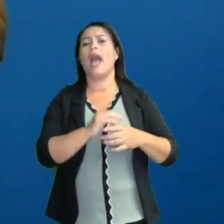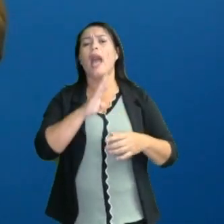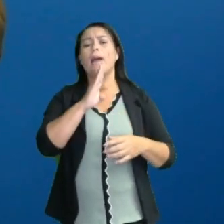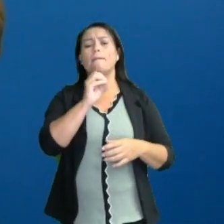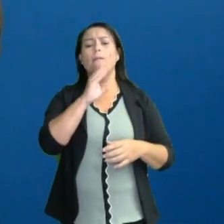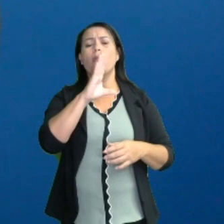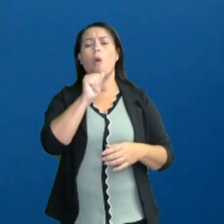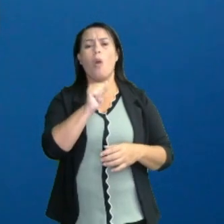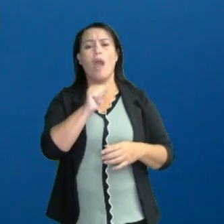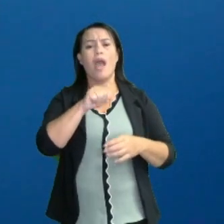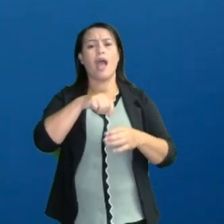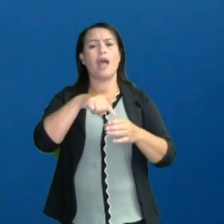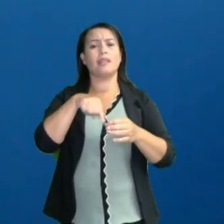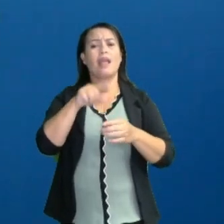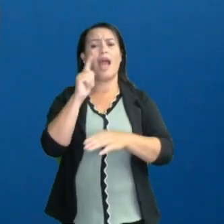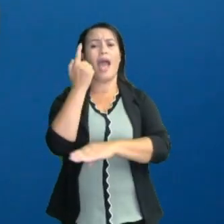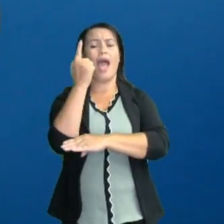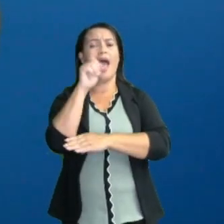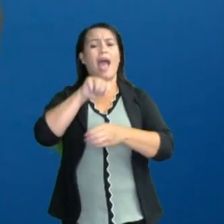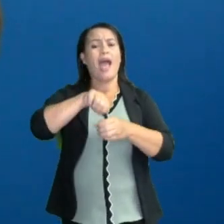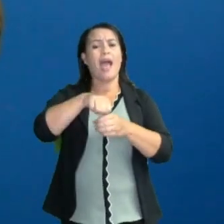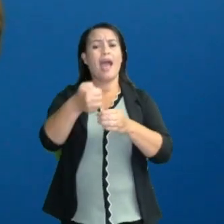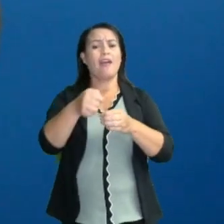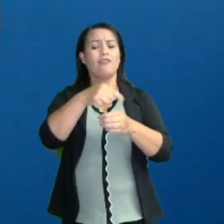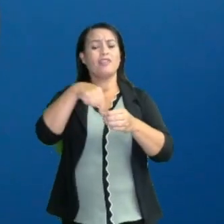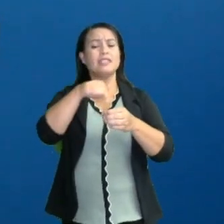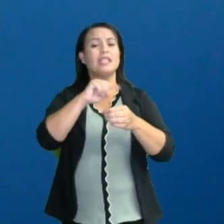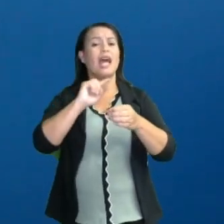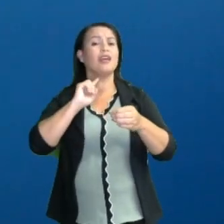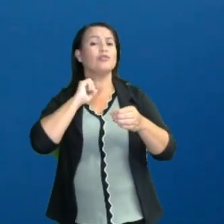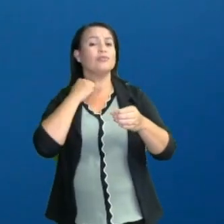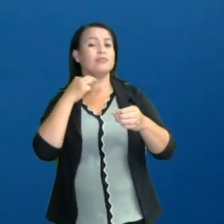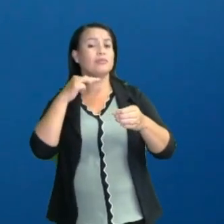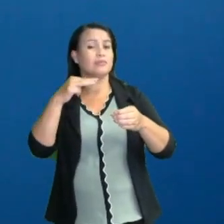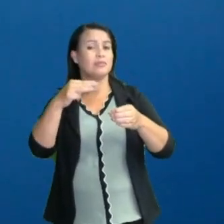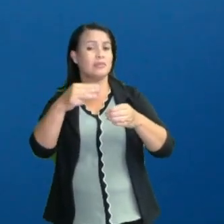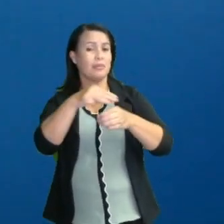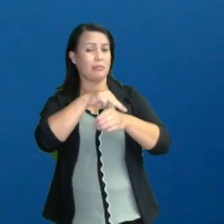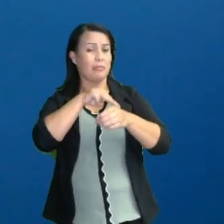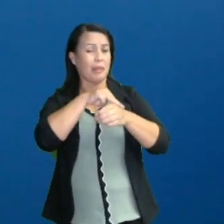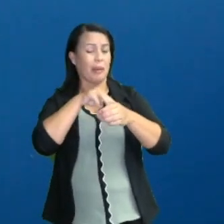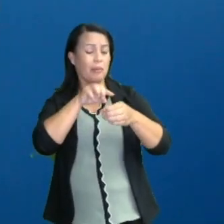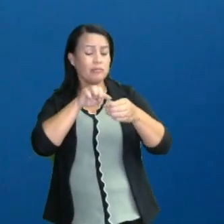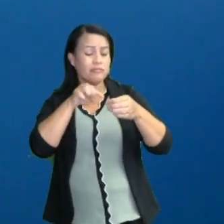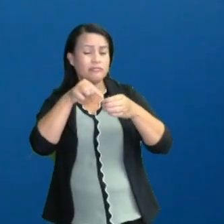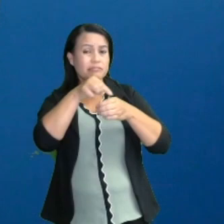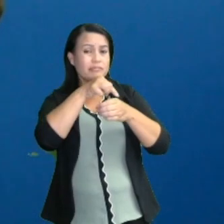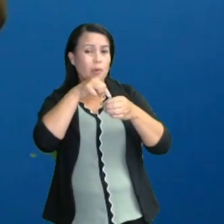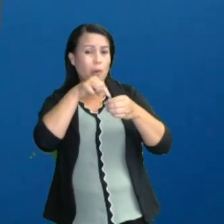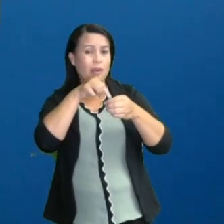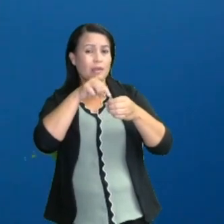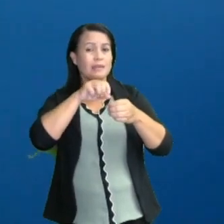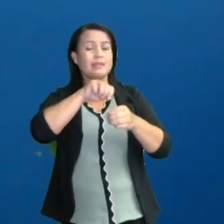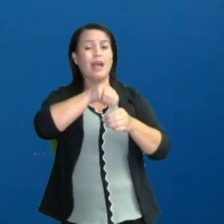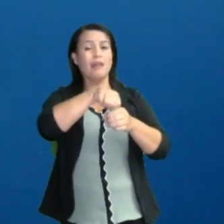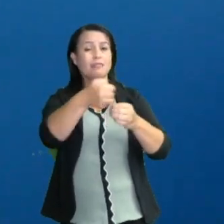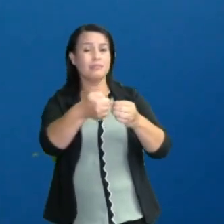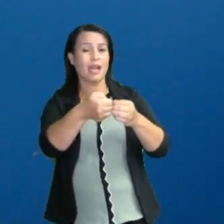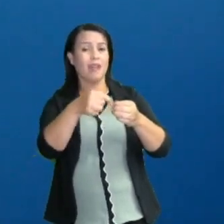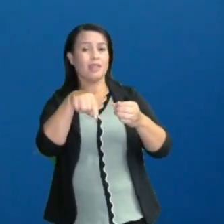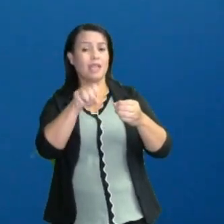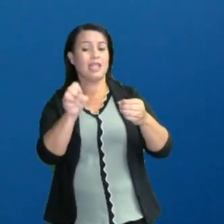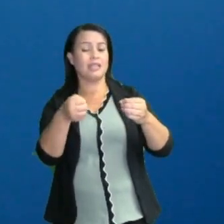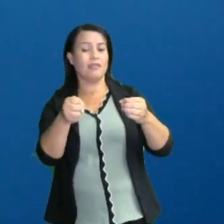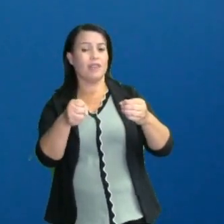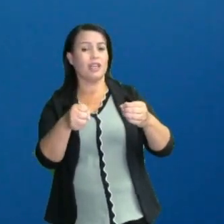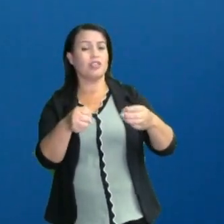da garrafa de cerveja está com ferrugem. É a boca lá da garrafa, né? Aquela lá que sai a